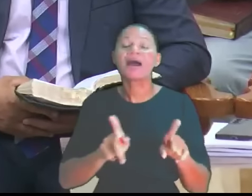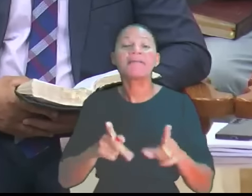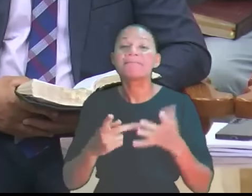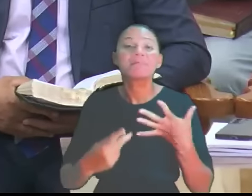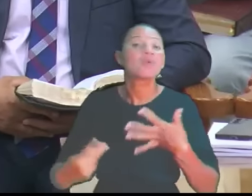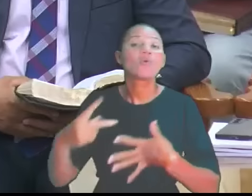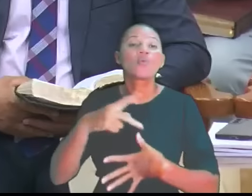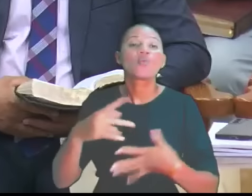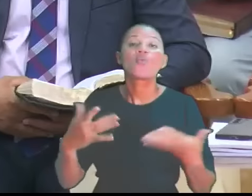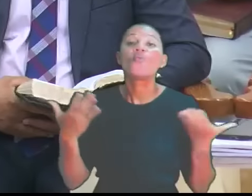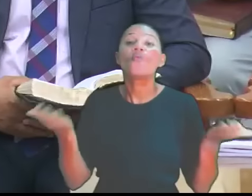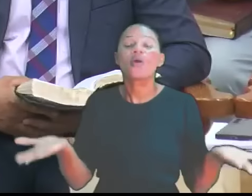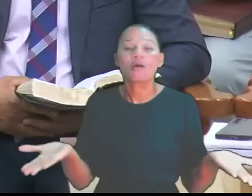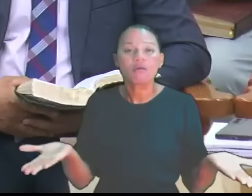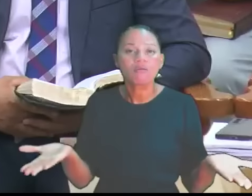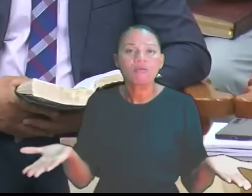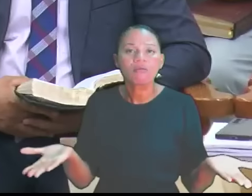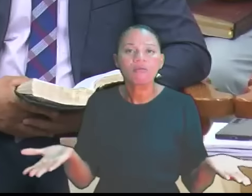prioridade.